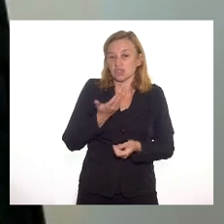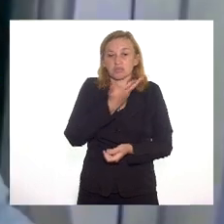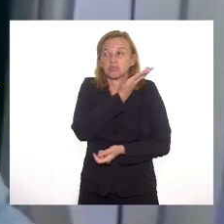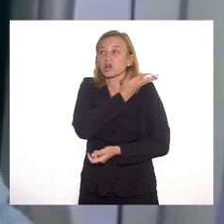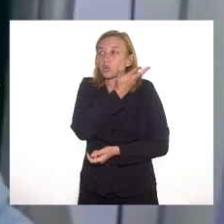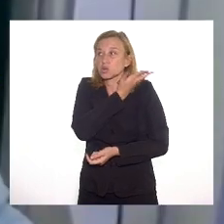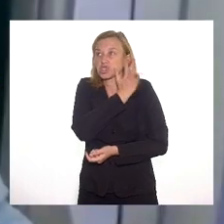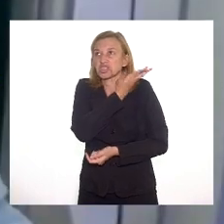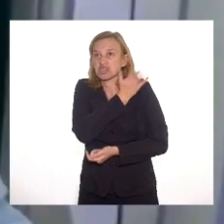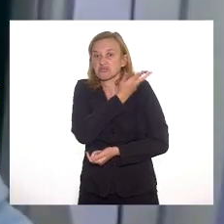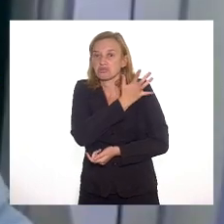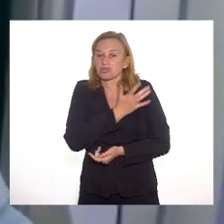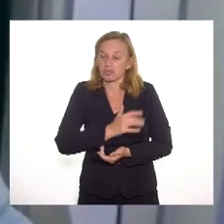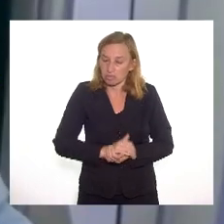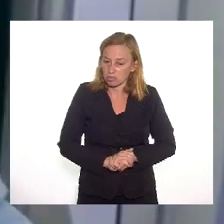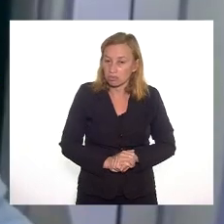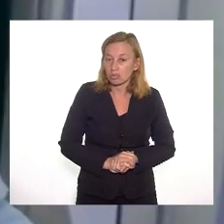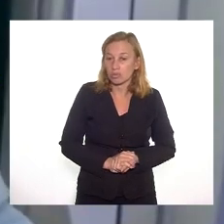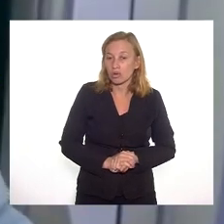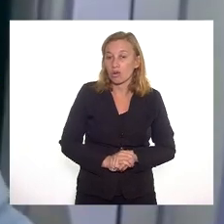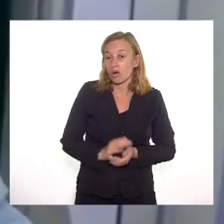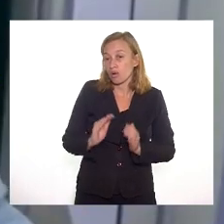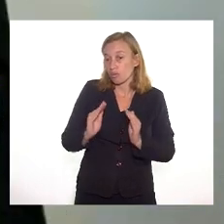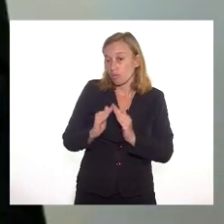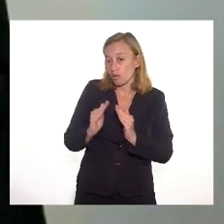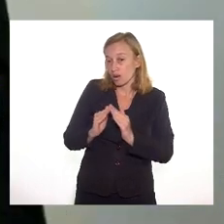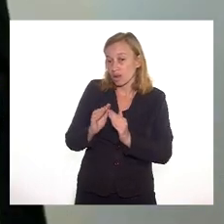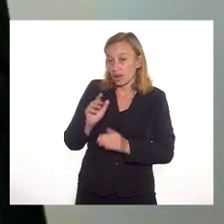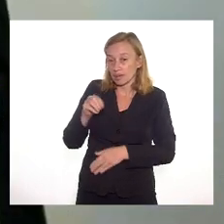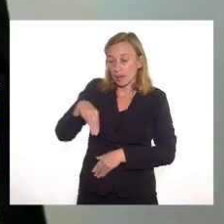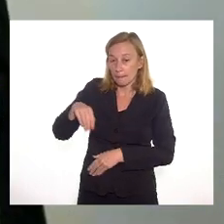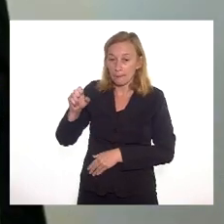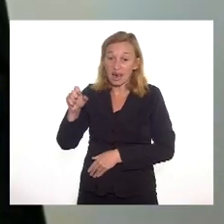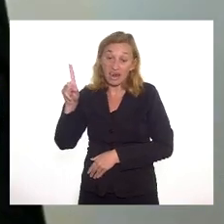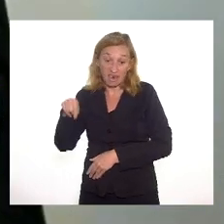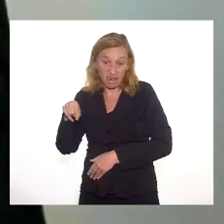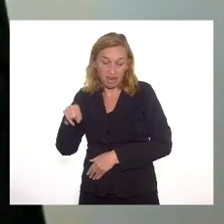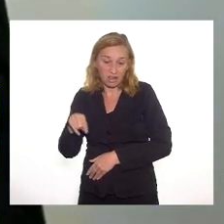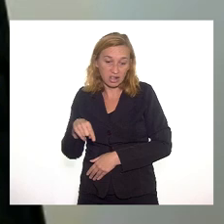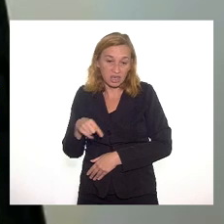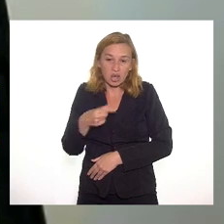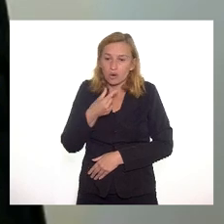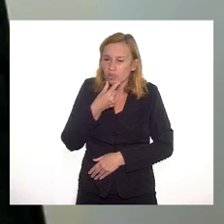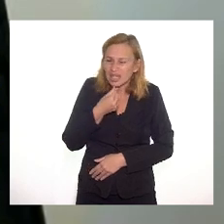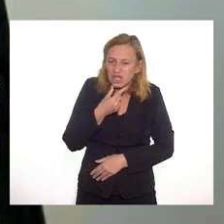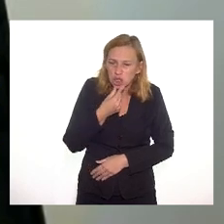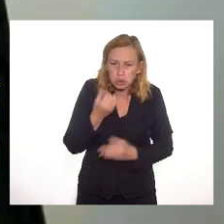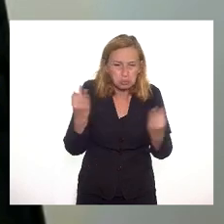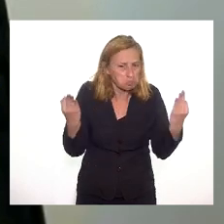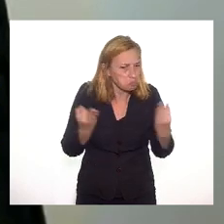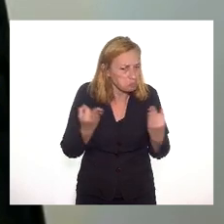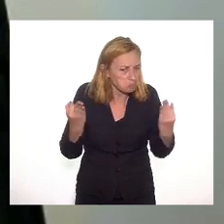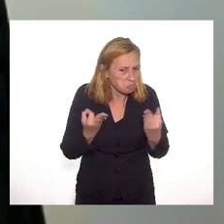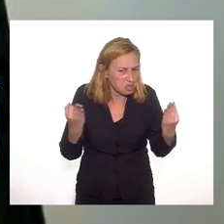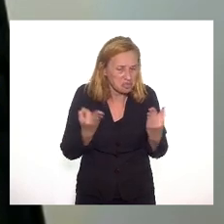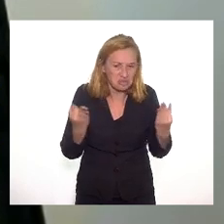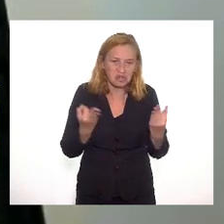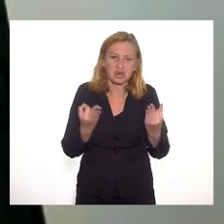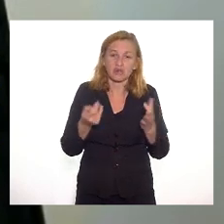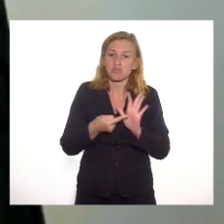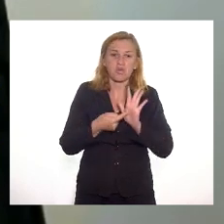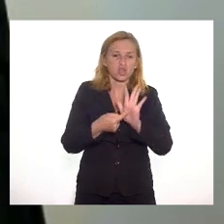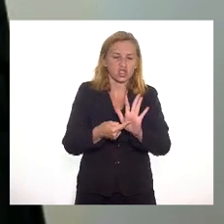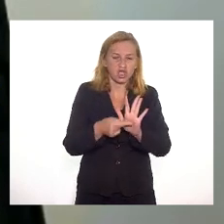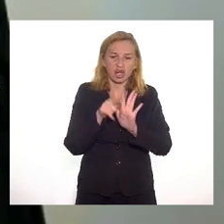discriminatórios por serem moradores da Maré. Meninos talentosos, competentes, que